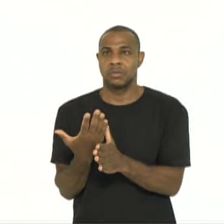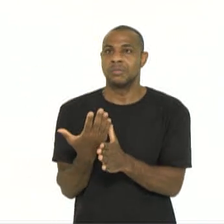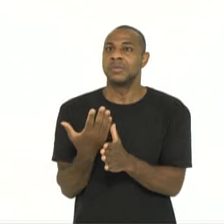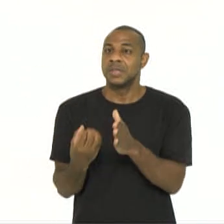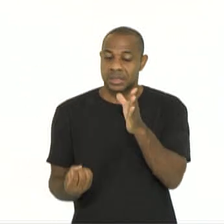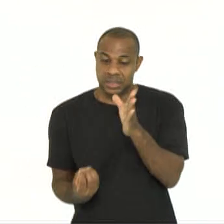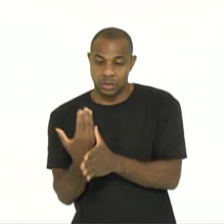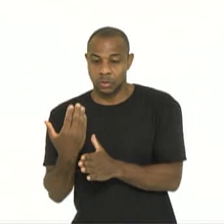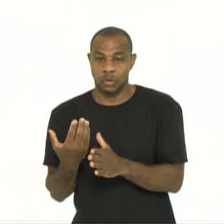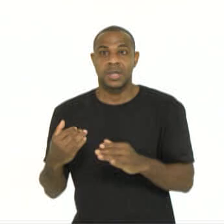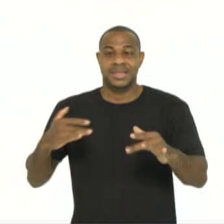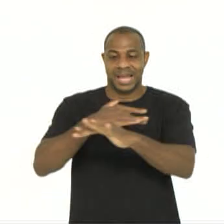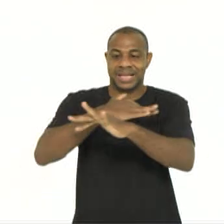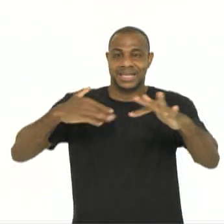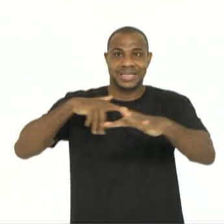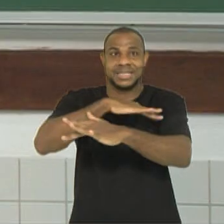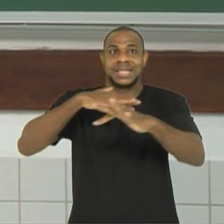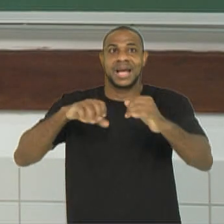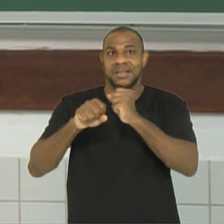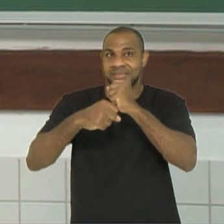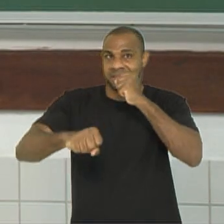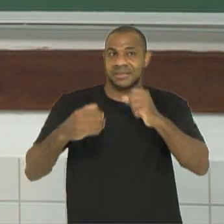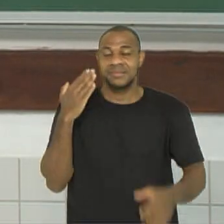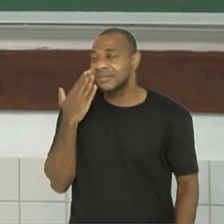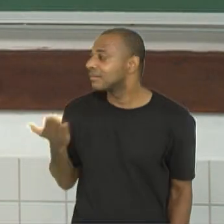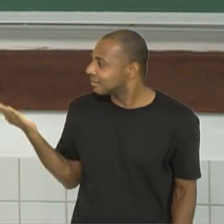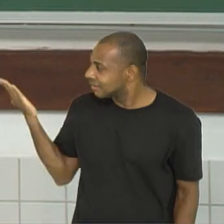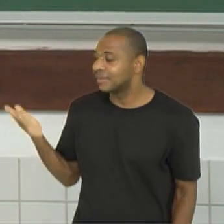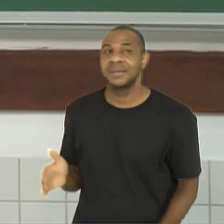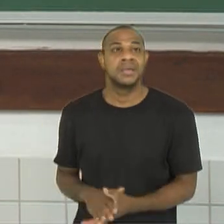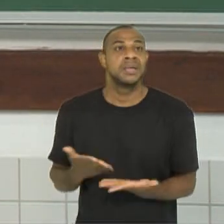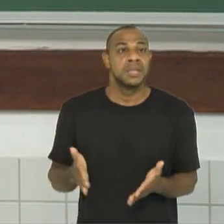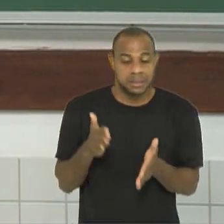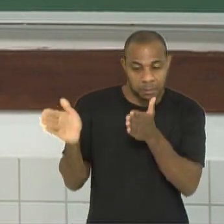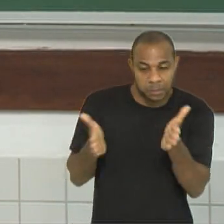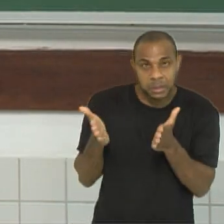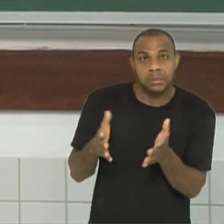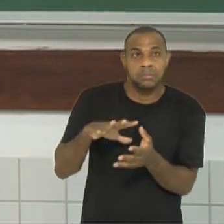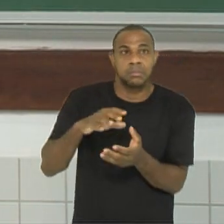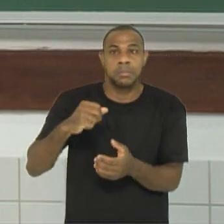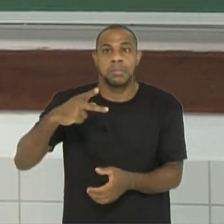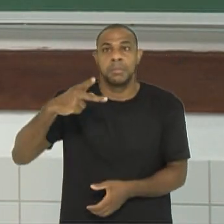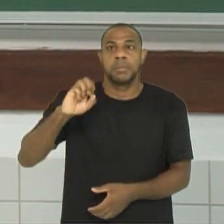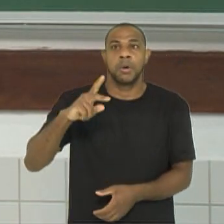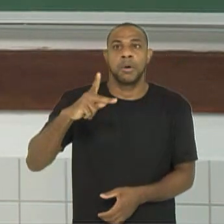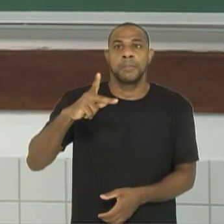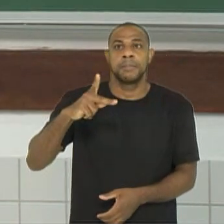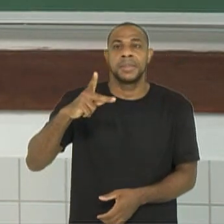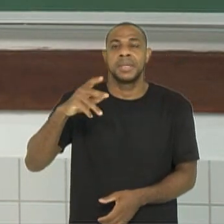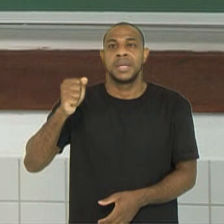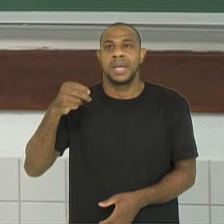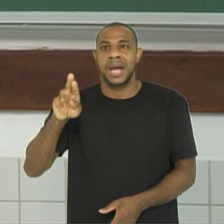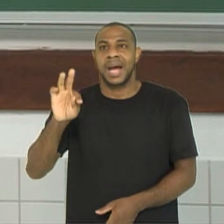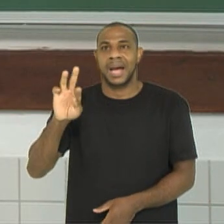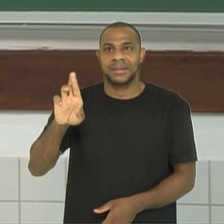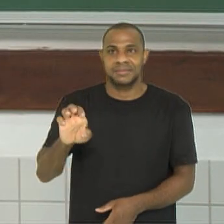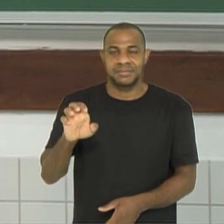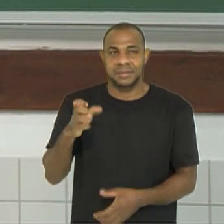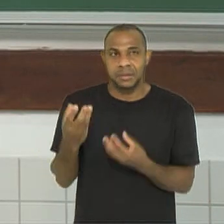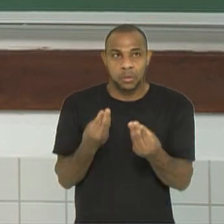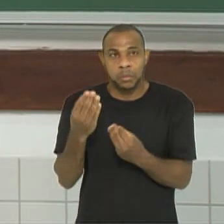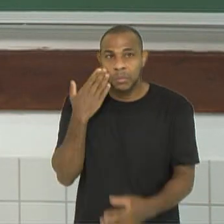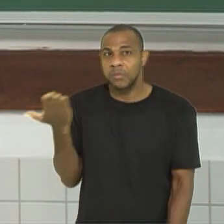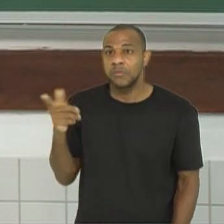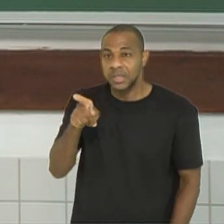centros urbanos. Então, olha, isso quer dizer que, na verdade, na produção da pop art, é como se o mundo fosse um grande quadro, tá? Então, você agora